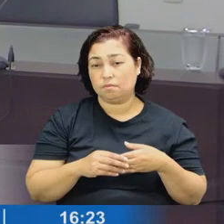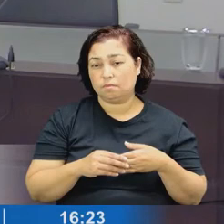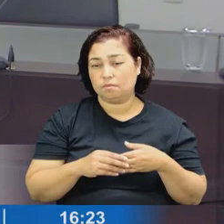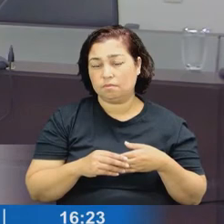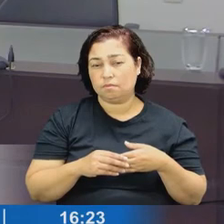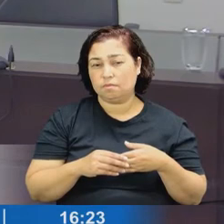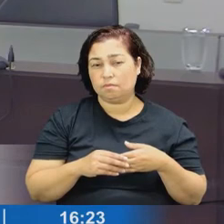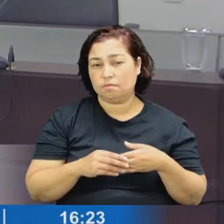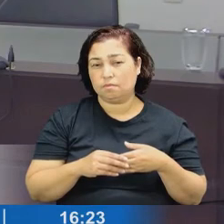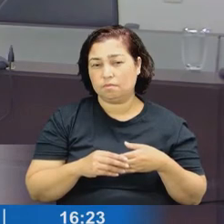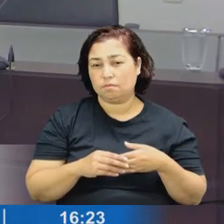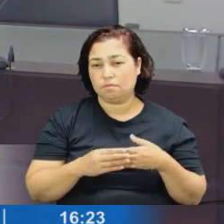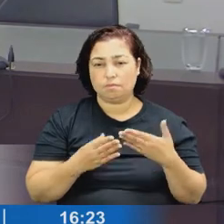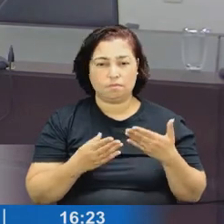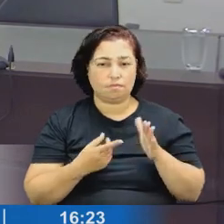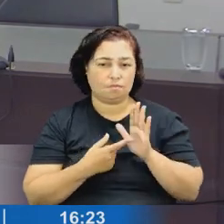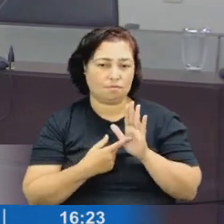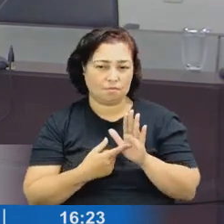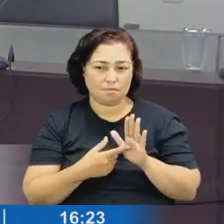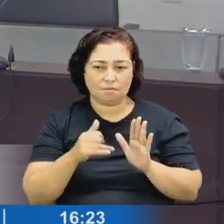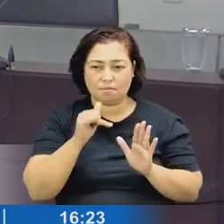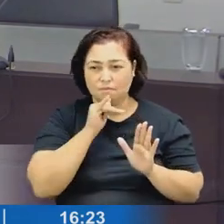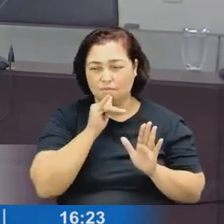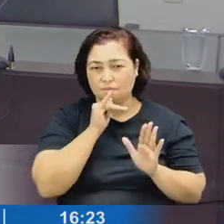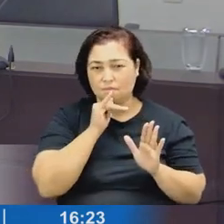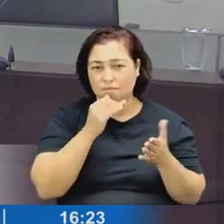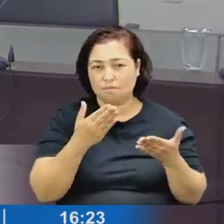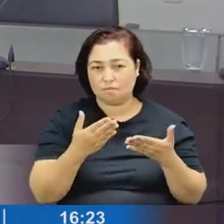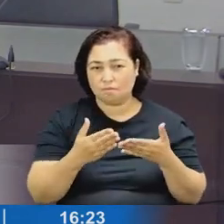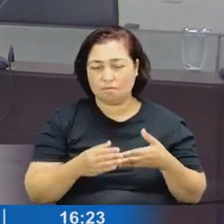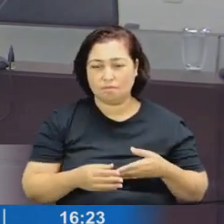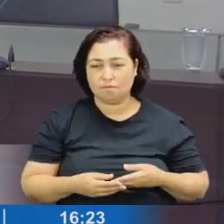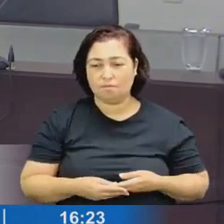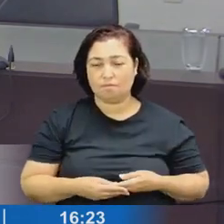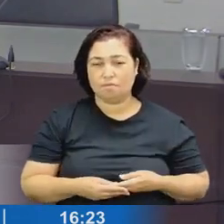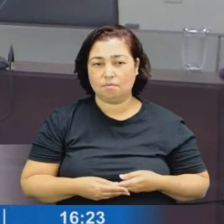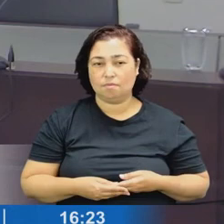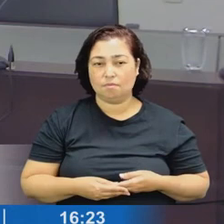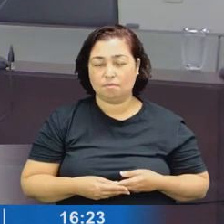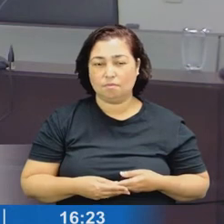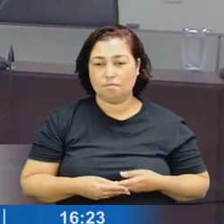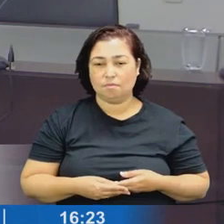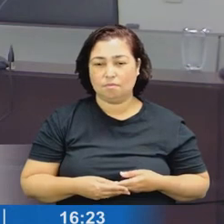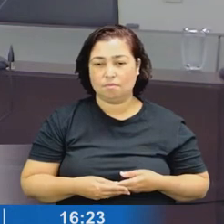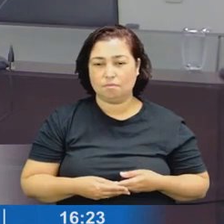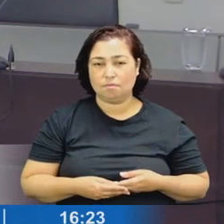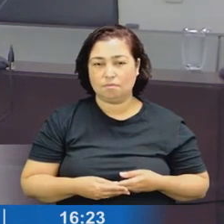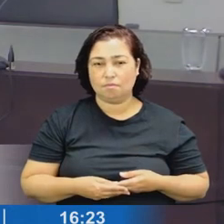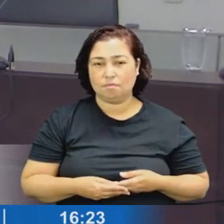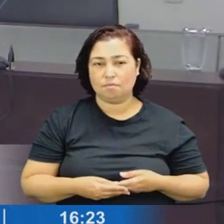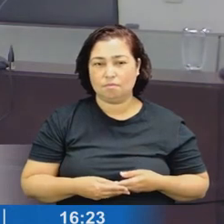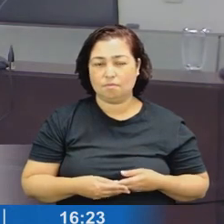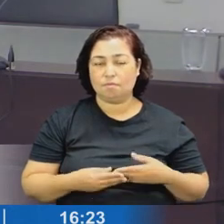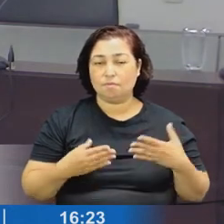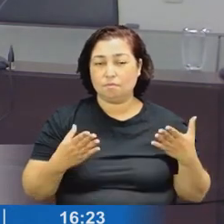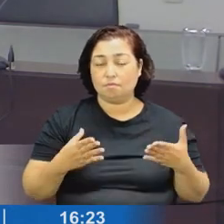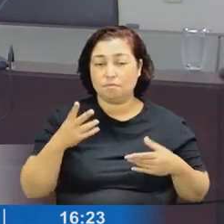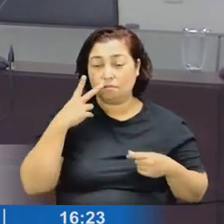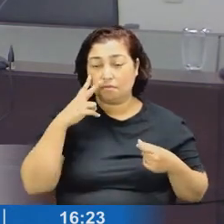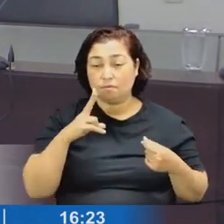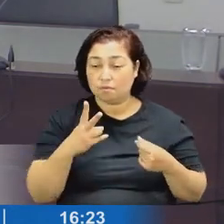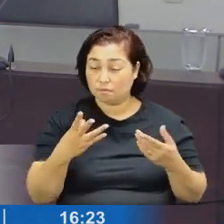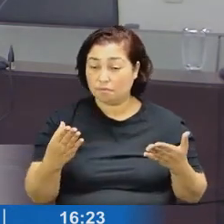Não tá passando também uma outra né atitude então chegar e dar um sorrisão tem que